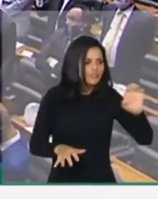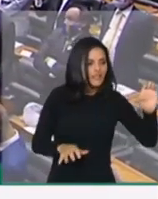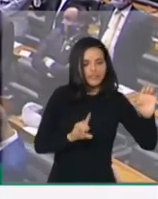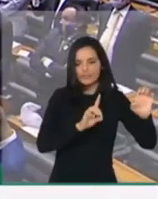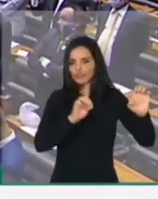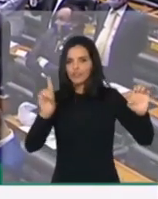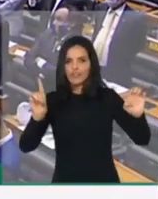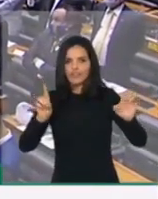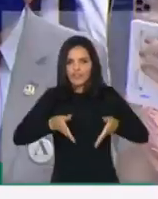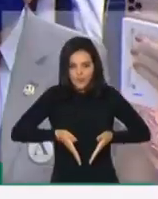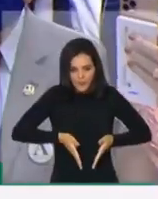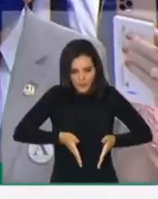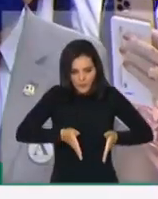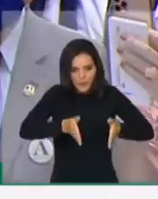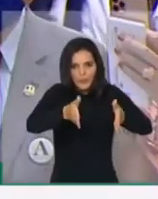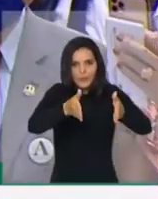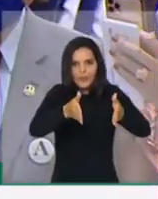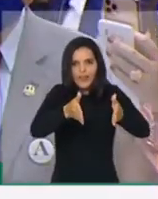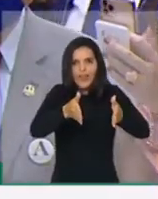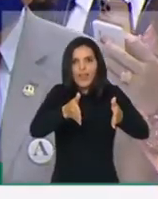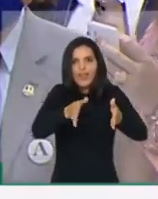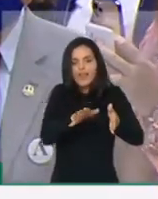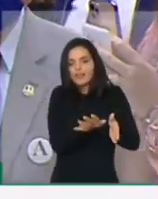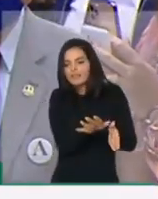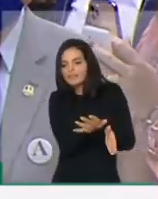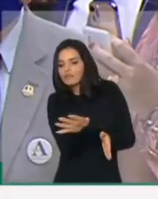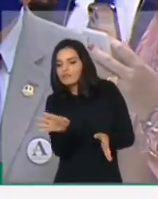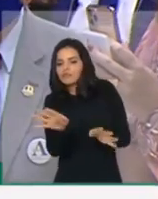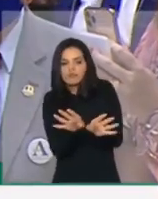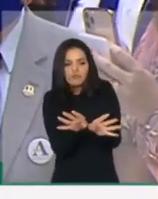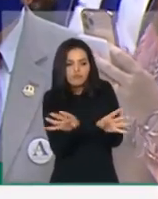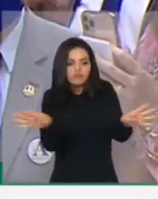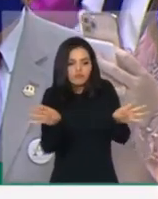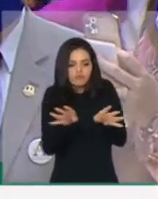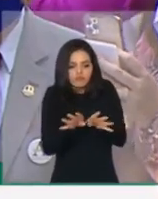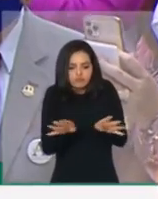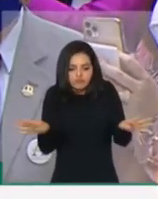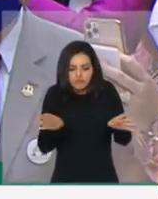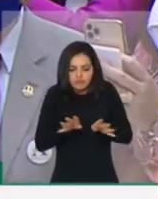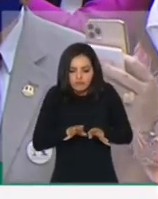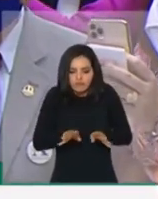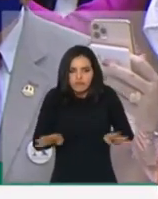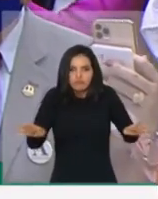direita. O corredor do centro, as fileiras da direita e da esquerda, em todas as suas